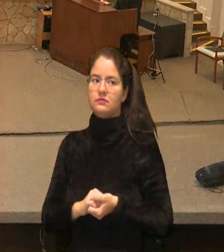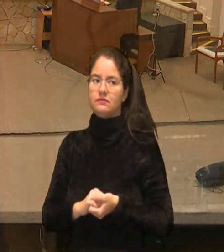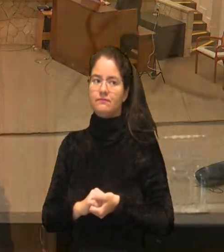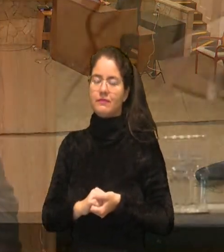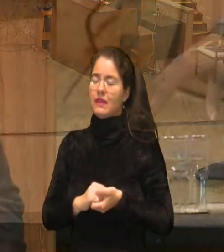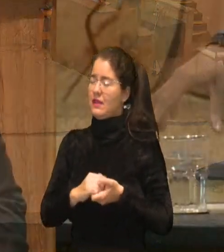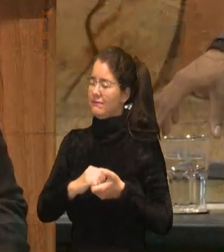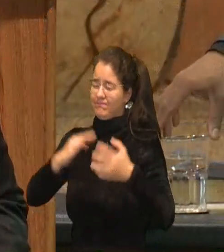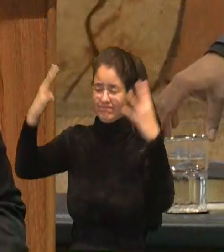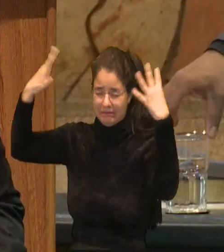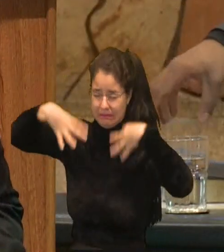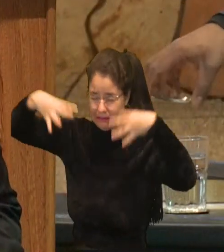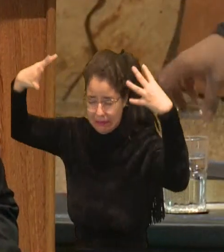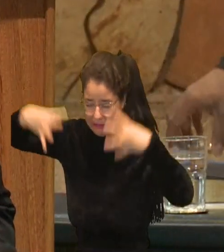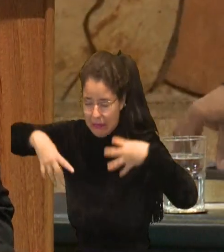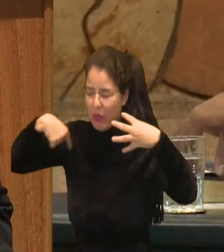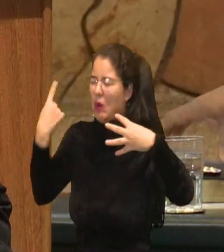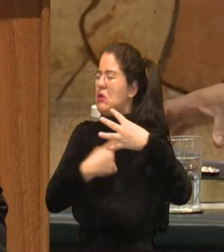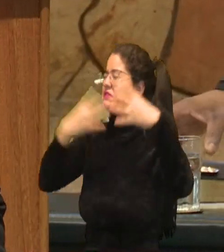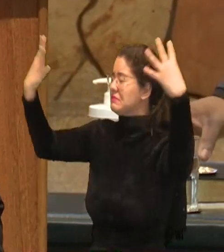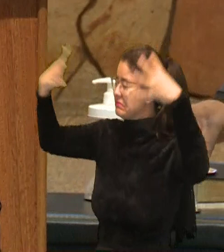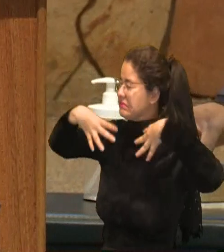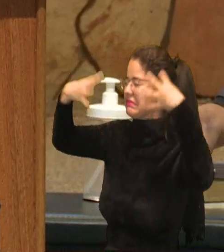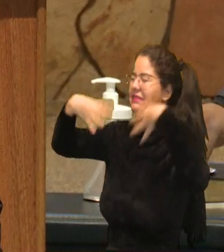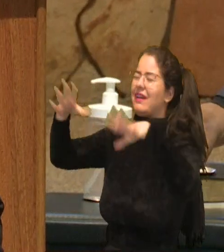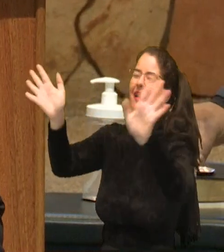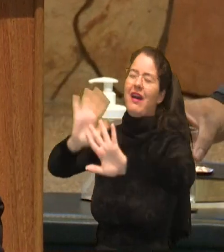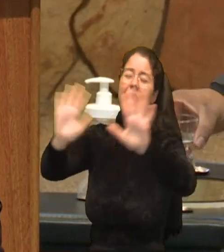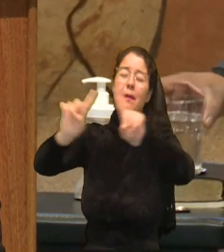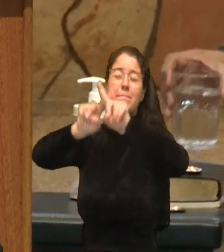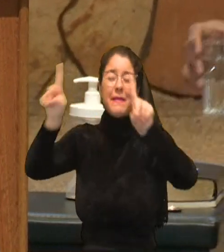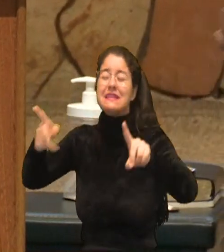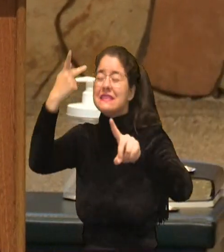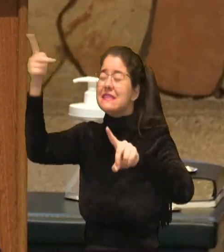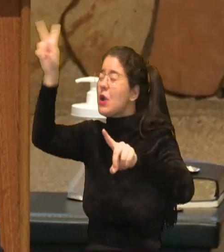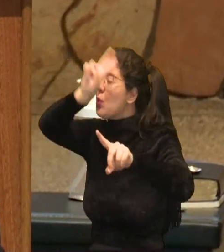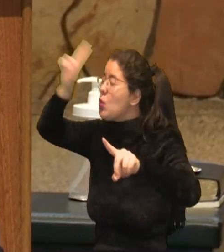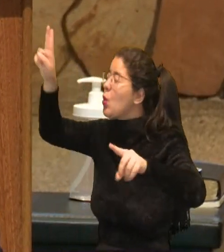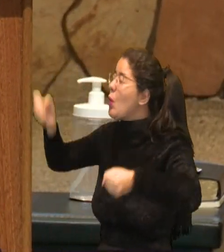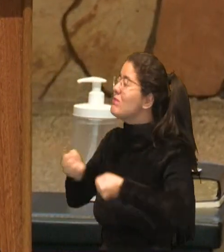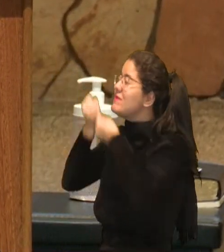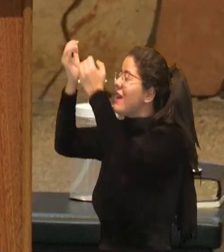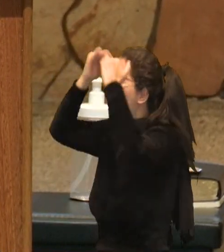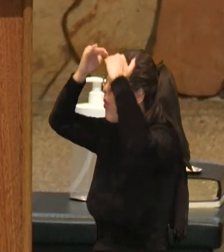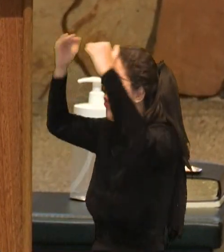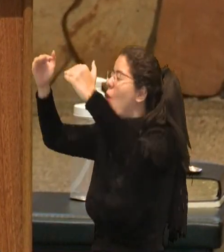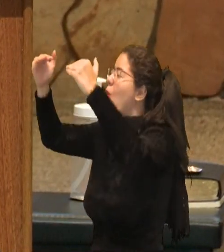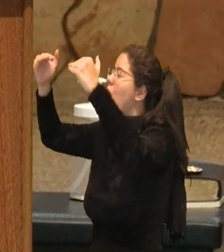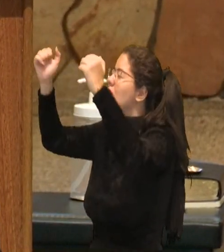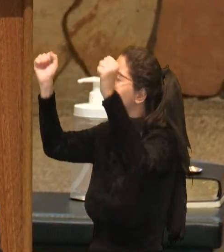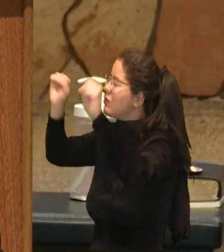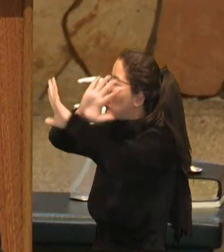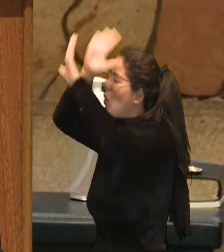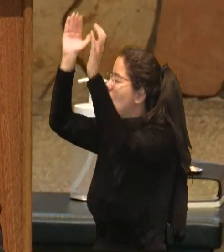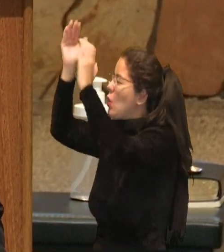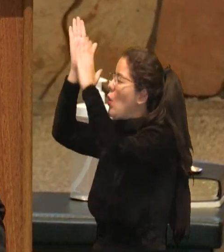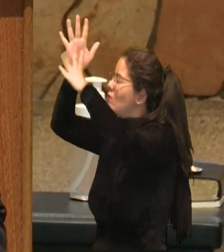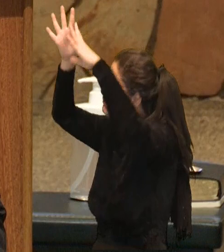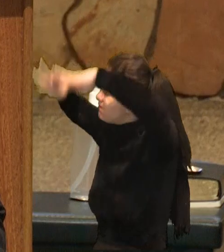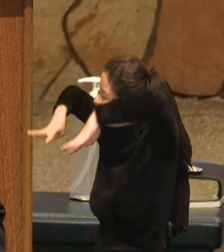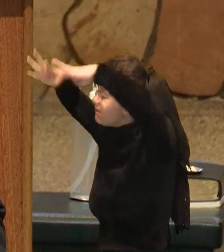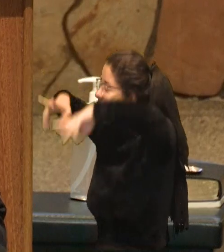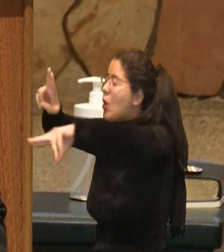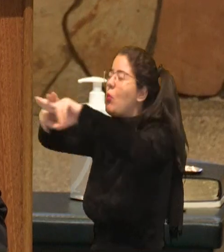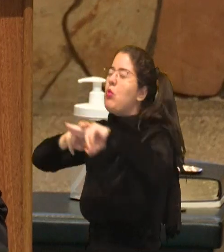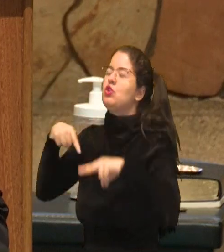Não a nós, Senhor, não a nós, mas ao Teu nome dá toda a honra, glória e louvor. E é por isso que estamos